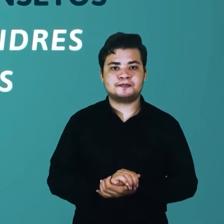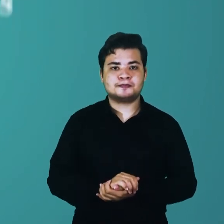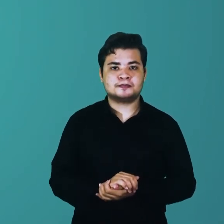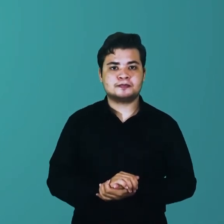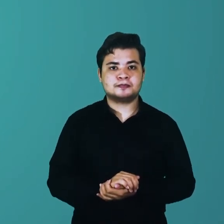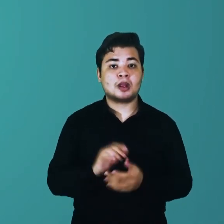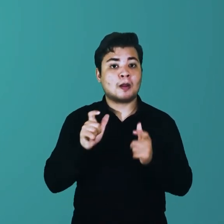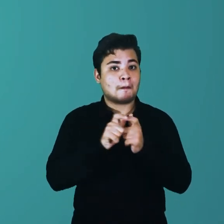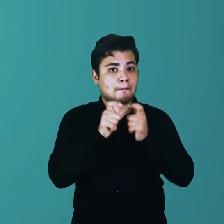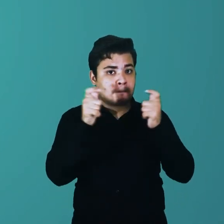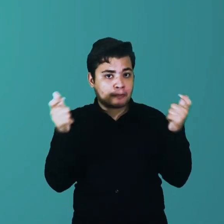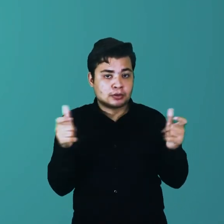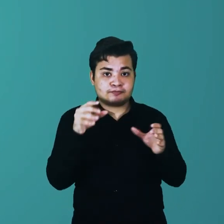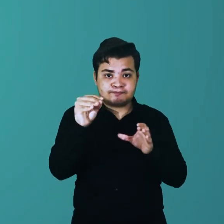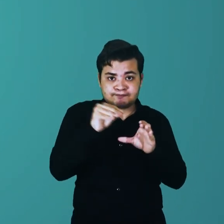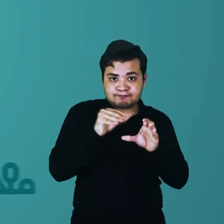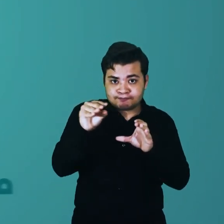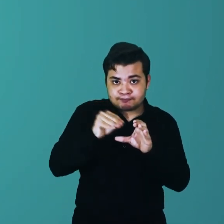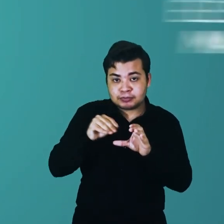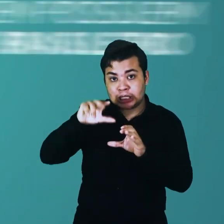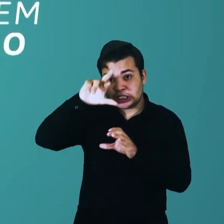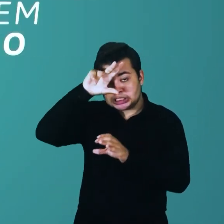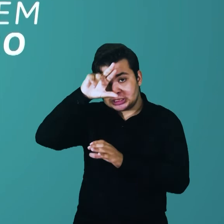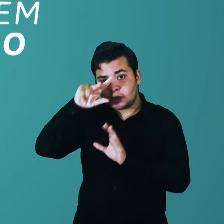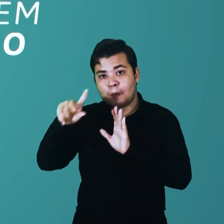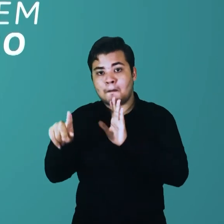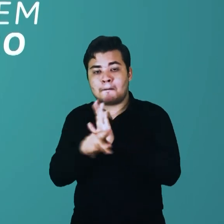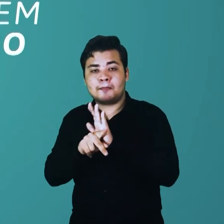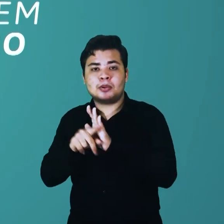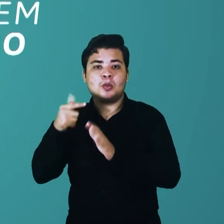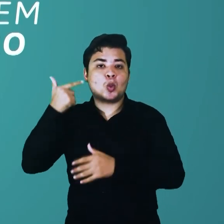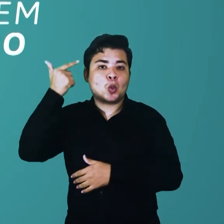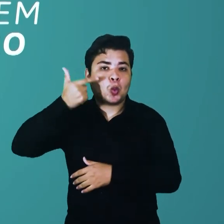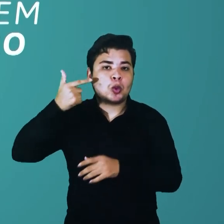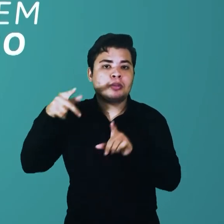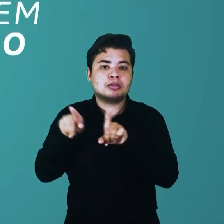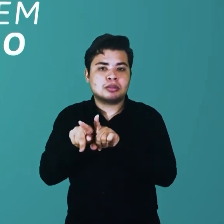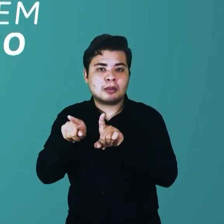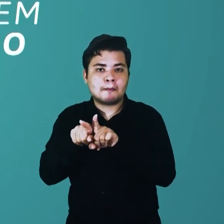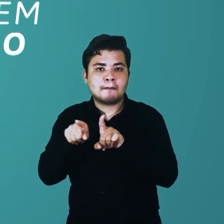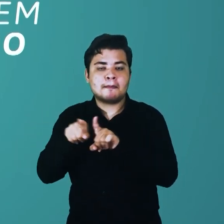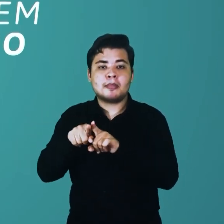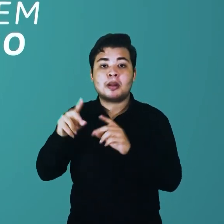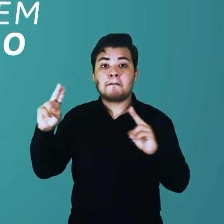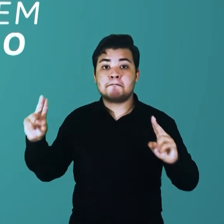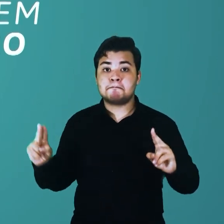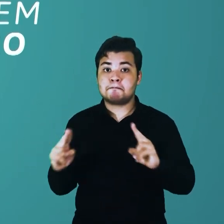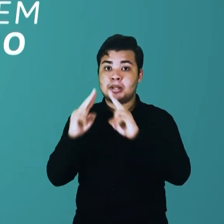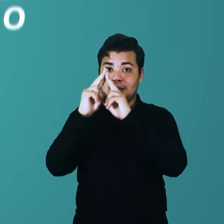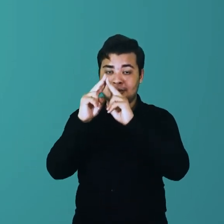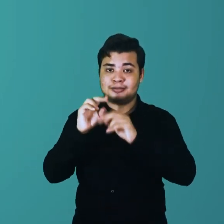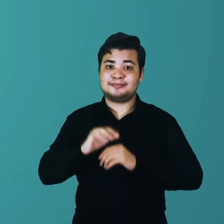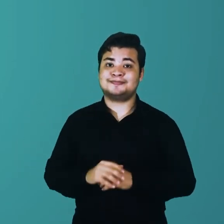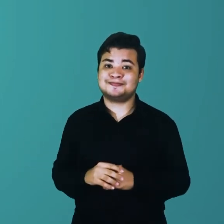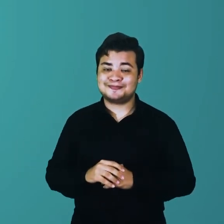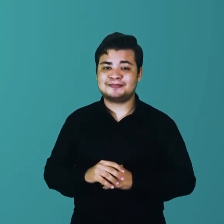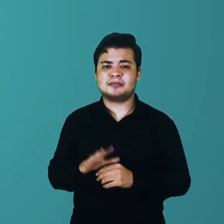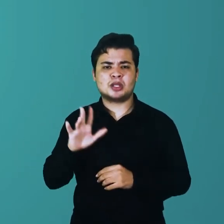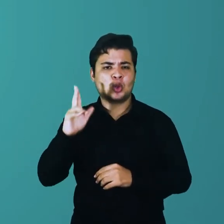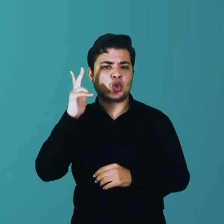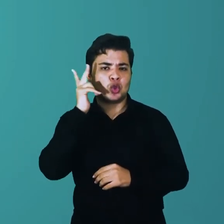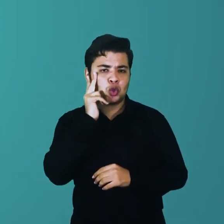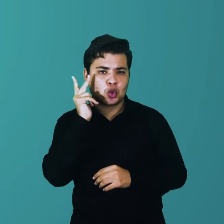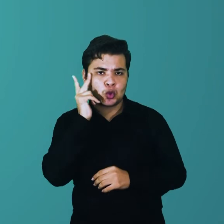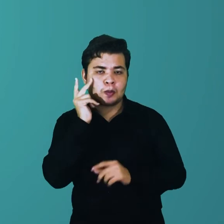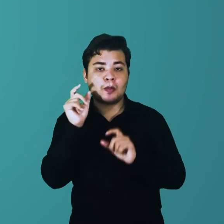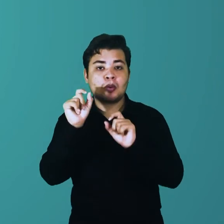as do Museu de Londres e do Museu de Paris. Eles têm, inclusive, material brasileiro, porque historicamente é comum cientistas